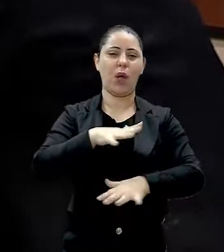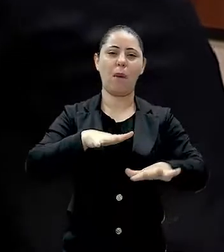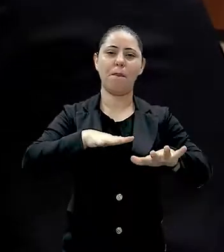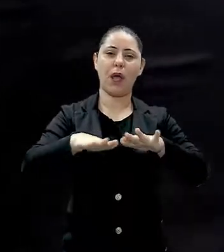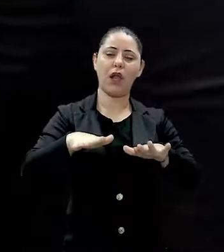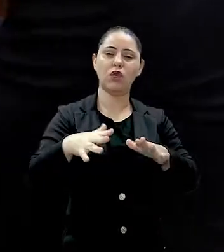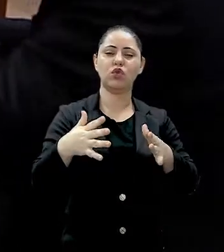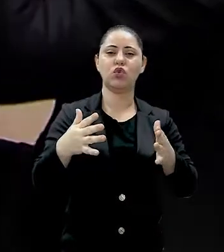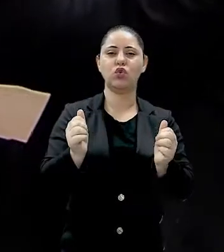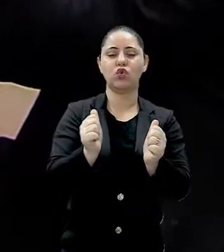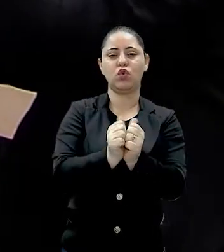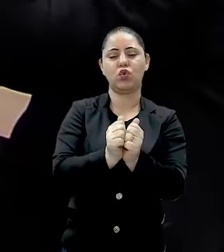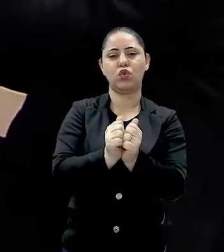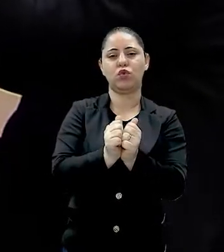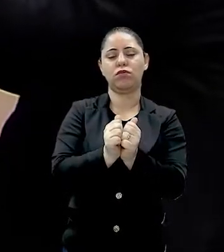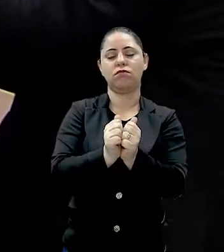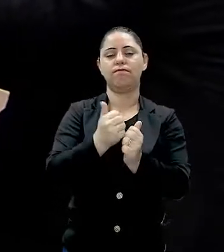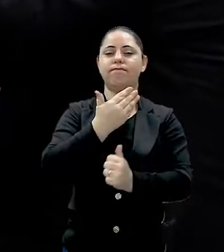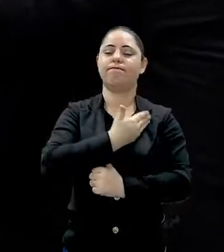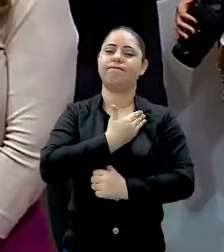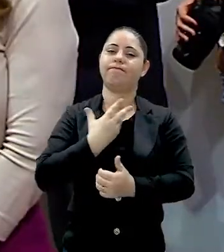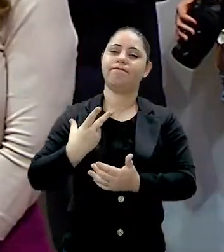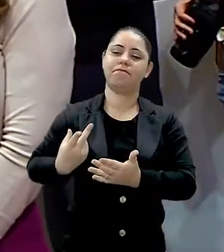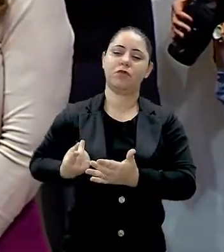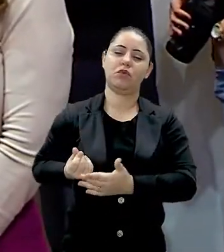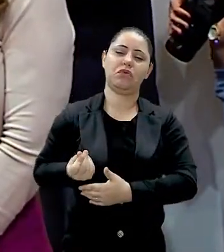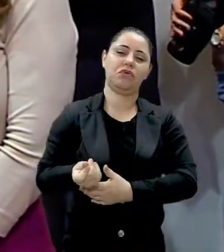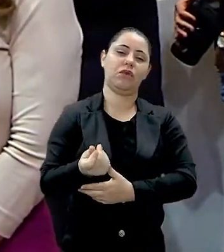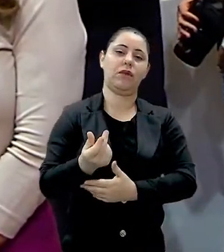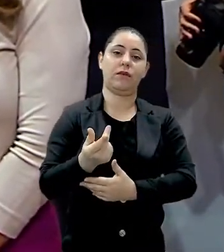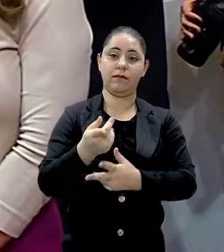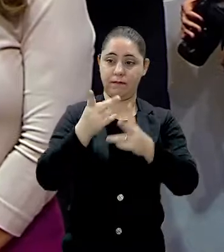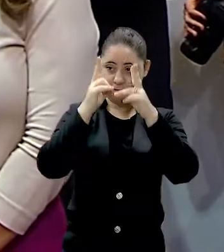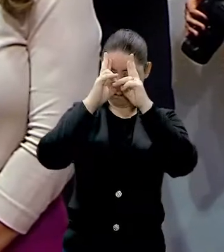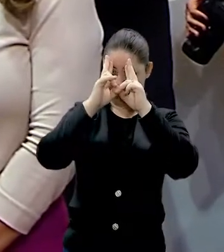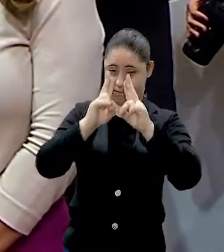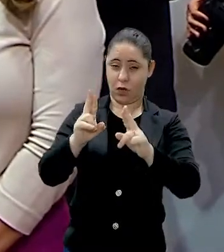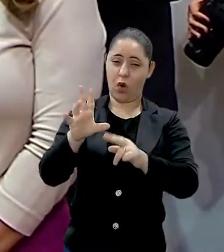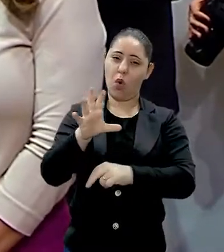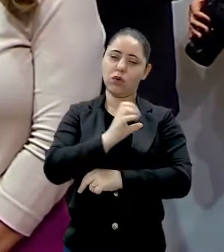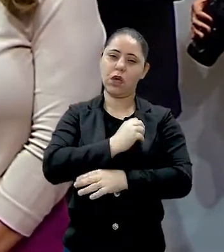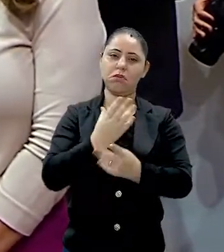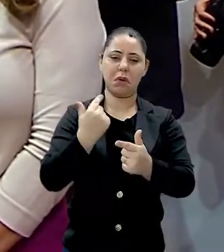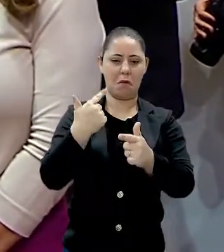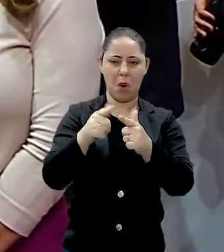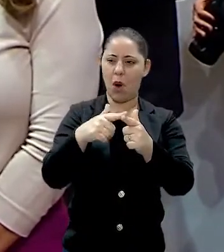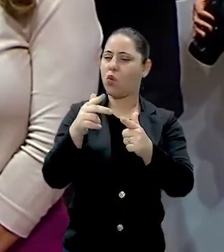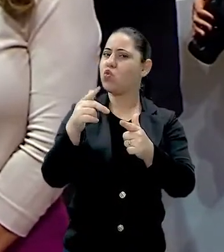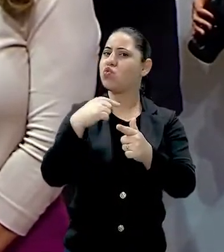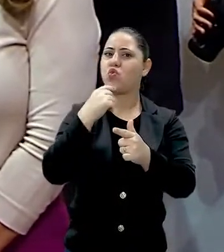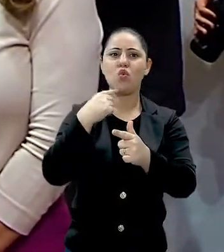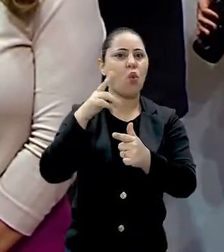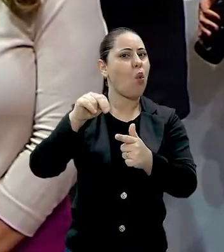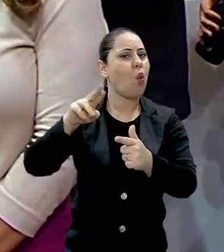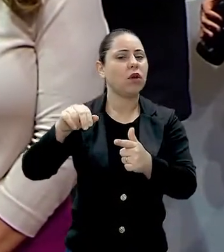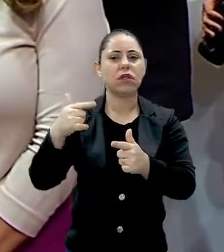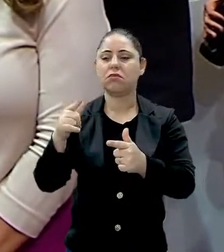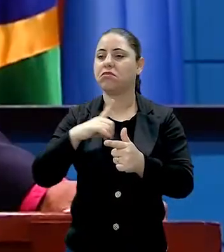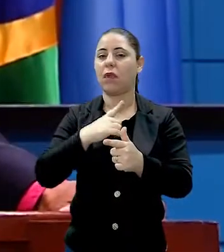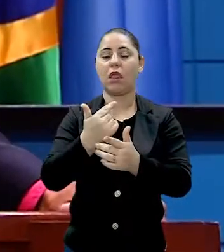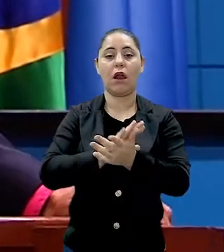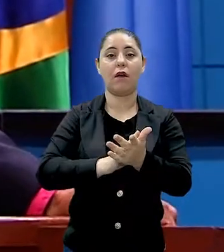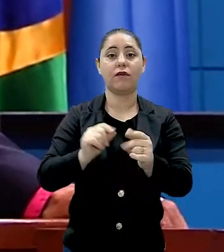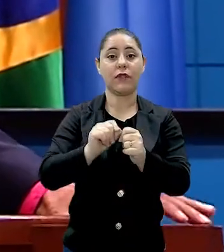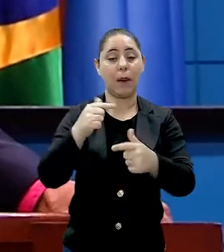meu, militante político, meu companheiro durante muito tempo. É uma pessoa que eu sempre respeitei, que eu sempre gostei, nunca tive nenhum problema com o Almir, pelo